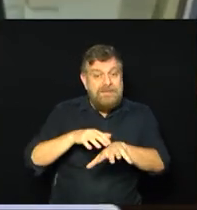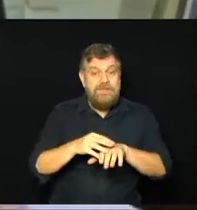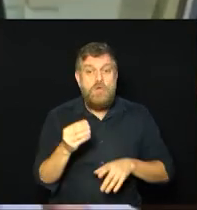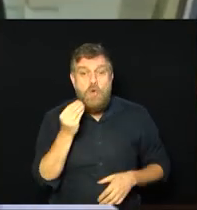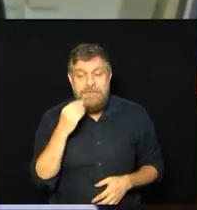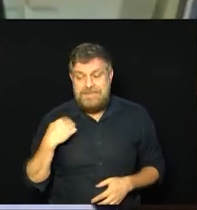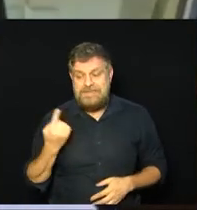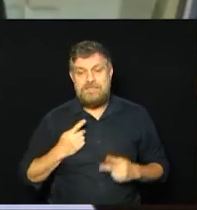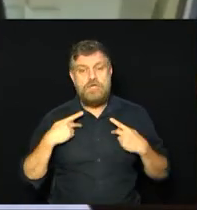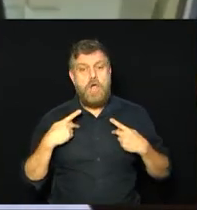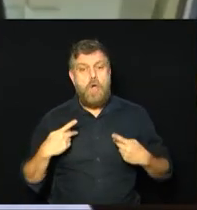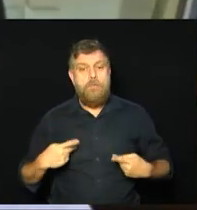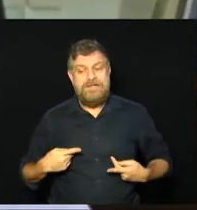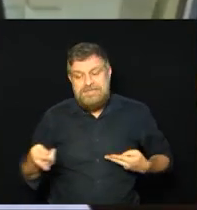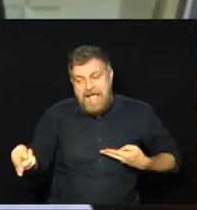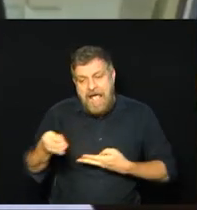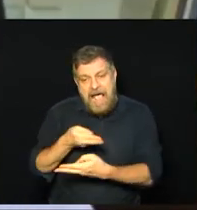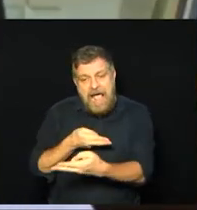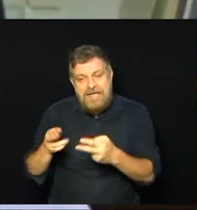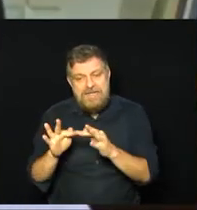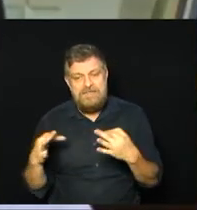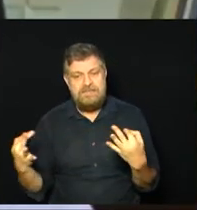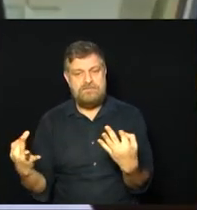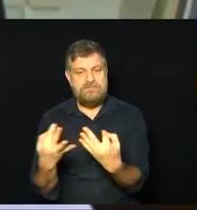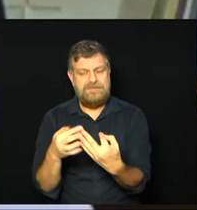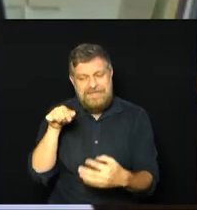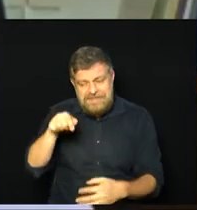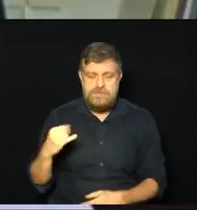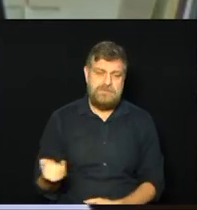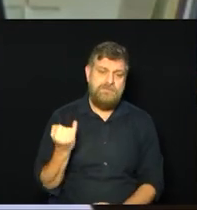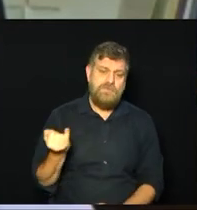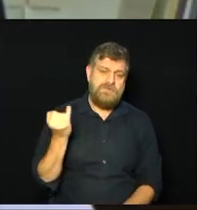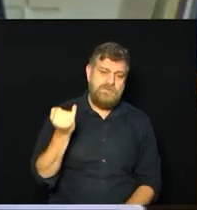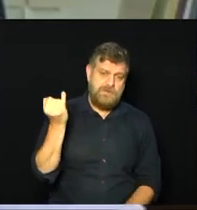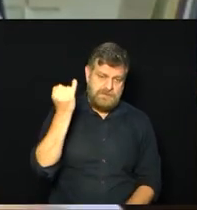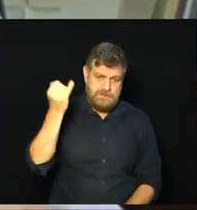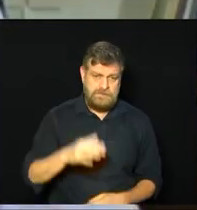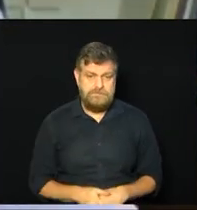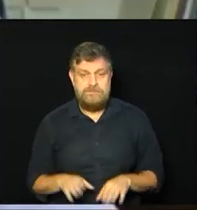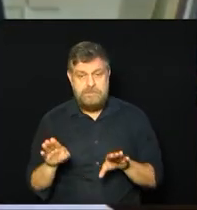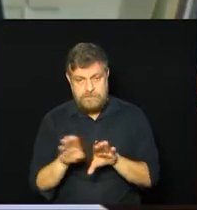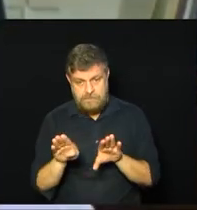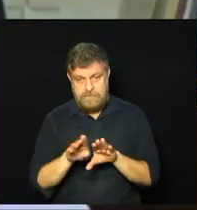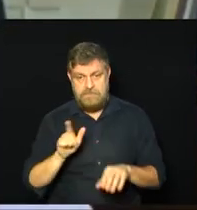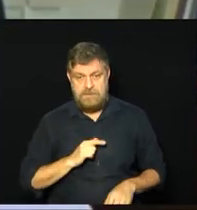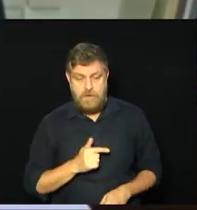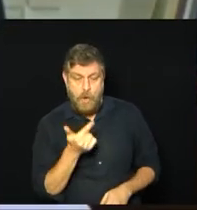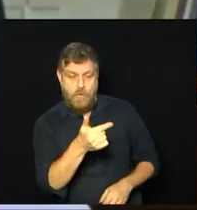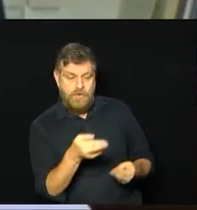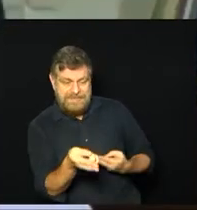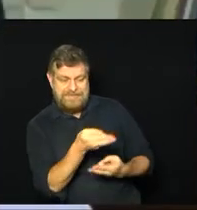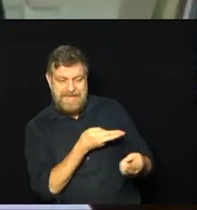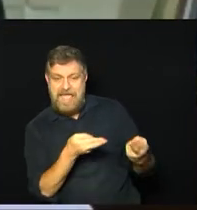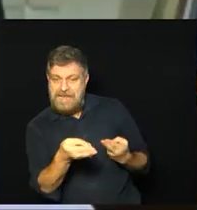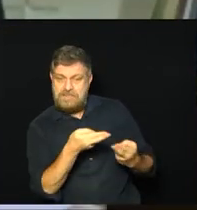se humanizar as relações familiares. Isso é muito importante, Gabriel. Também fora da família, né? Acho que a gente